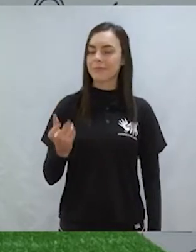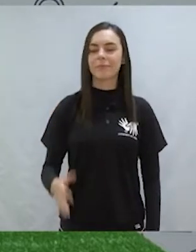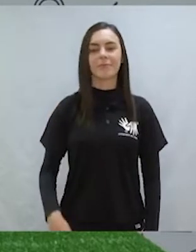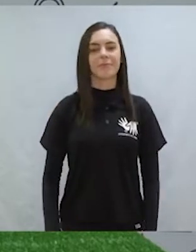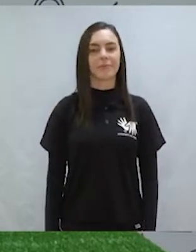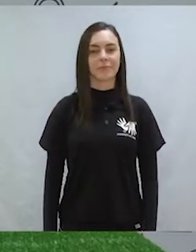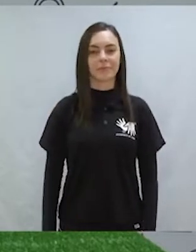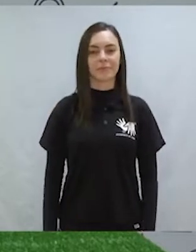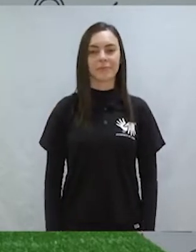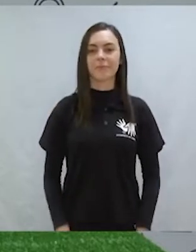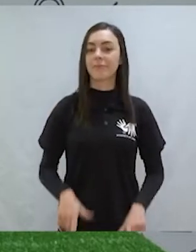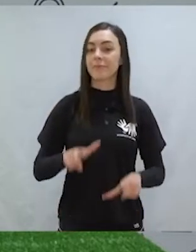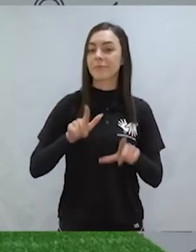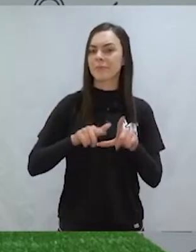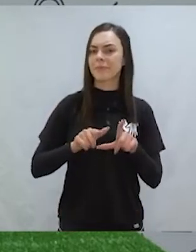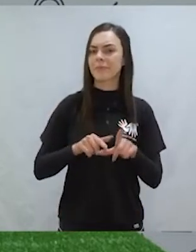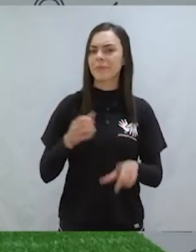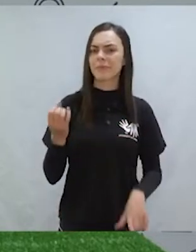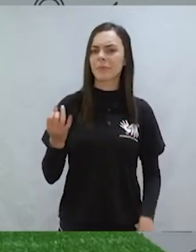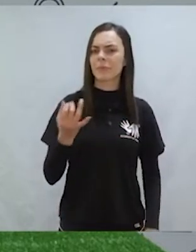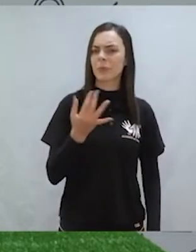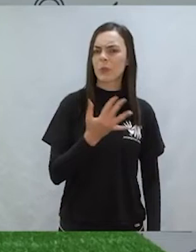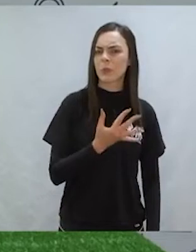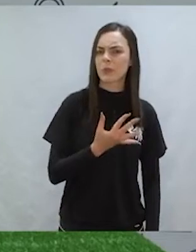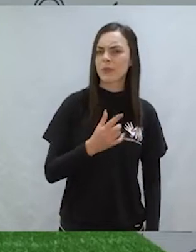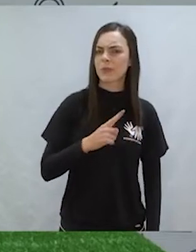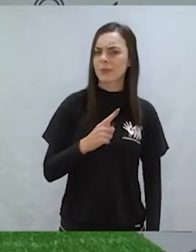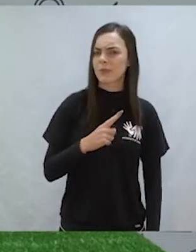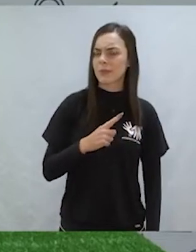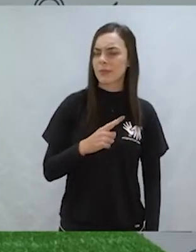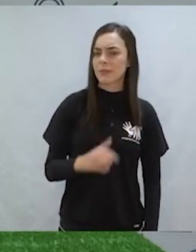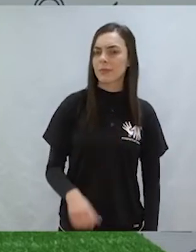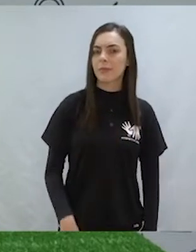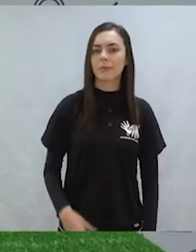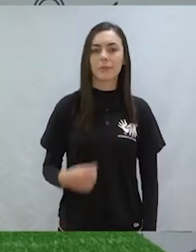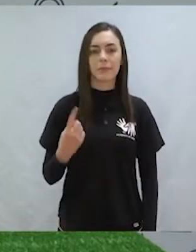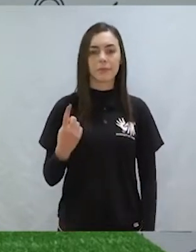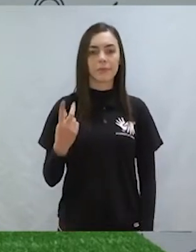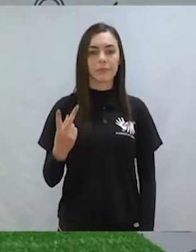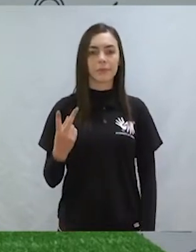6. Então, quantas letras tem a nossa palavra?